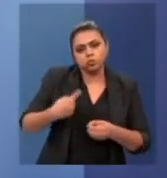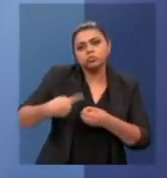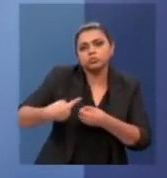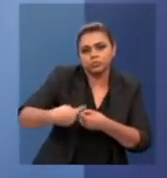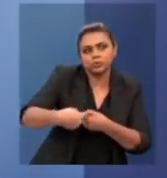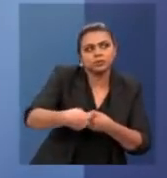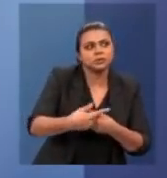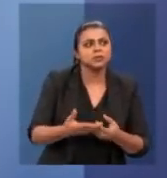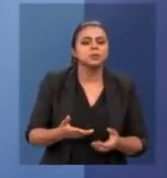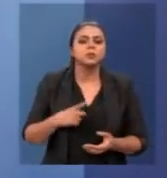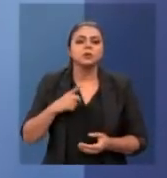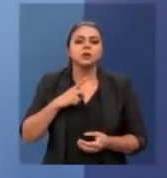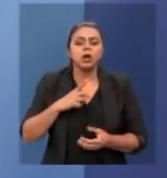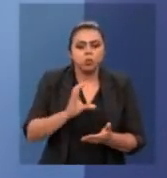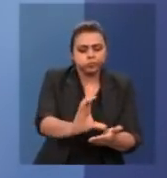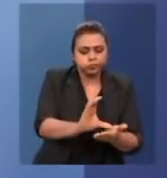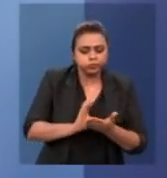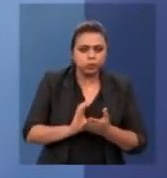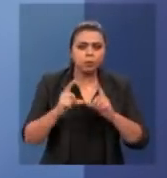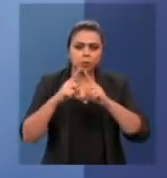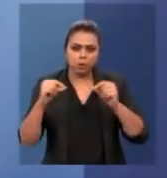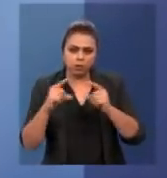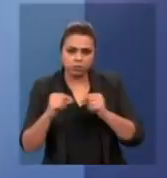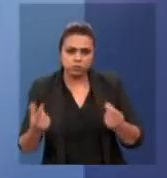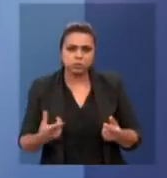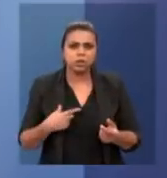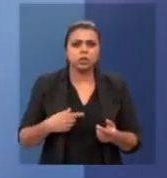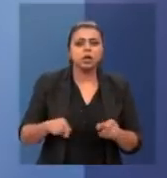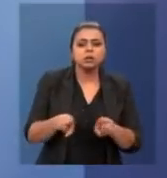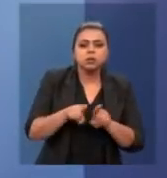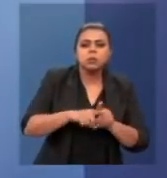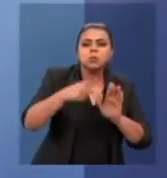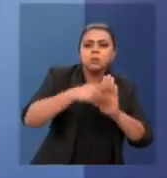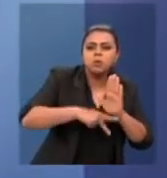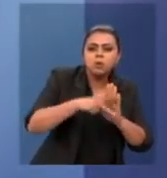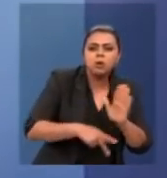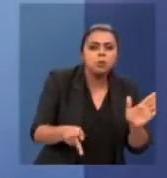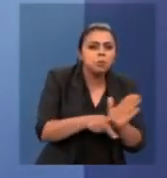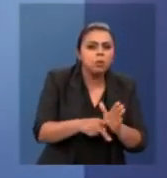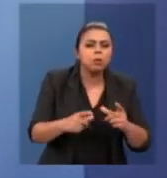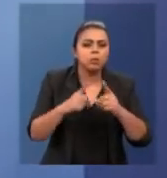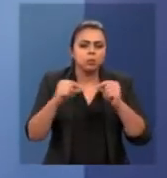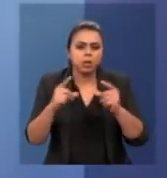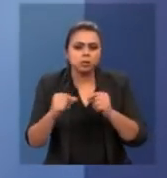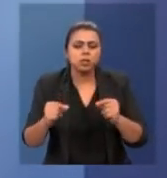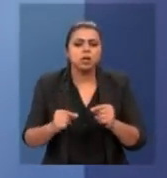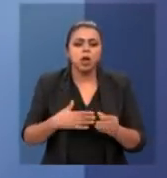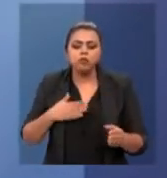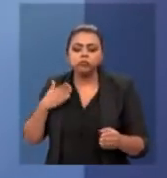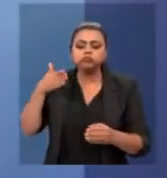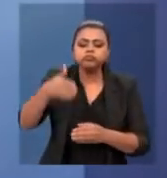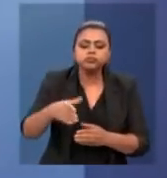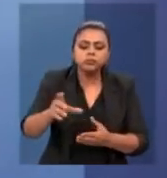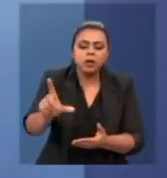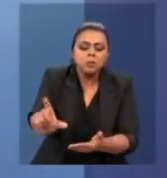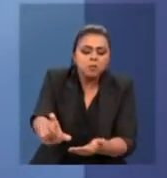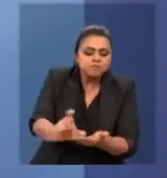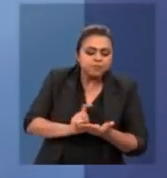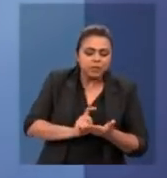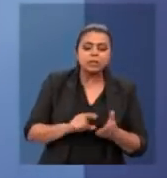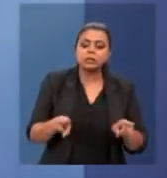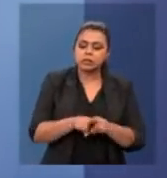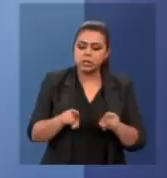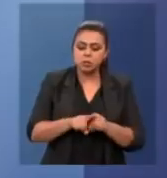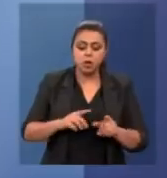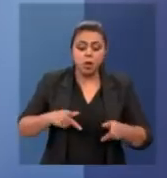trago recurso de brasília que não são de emendas dos programas de brasília trazendo de volta os impostos que o povo paga